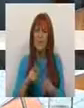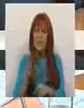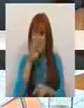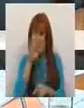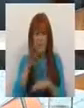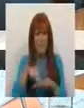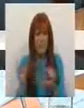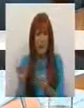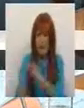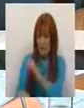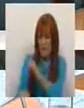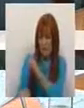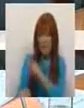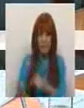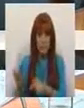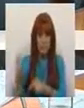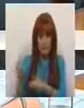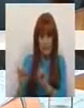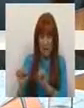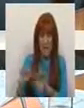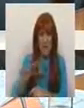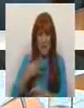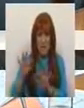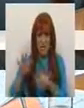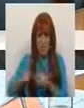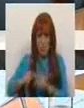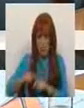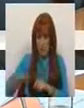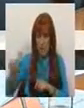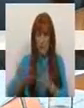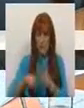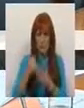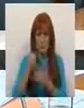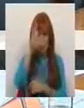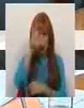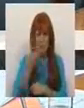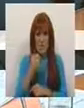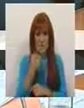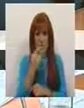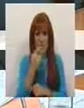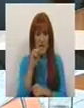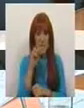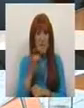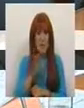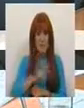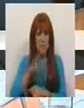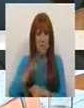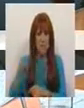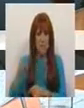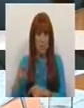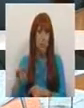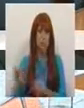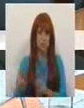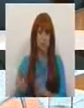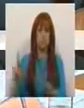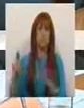nada fosse feito, a dívida no final do mandato ascenderia a 23 mil milhões de